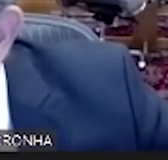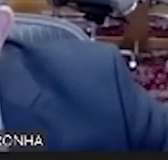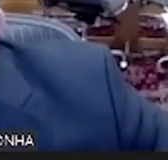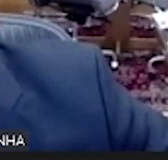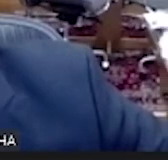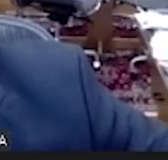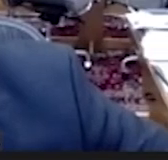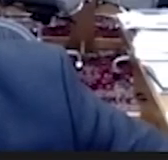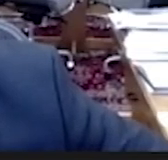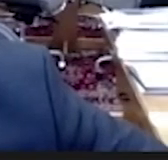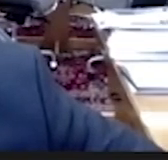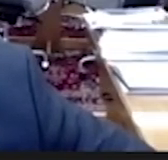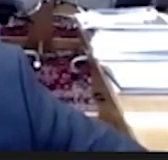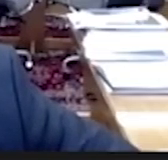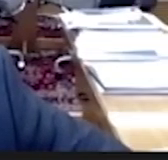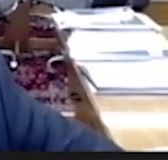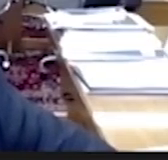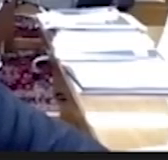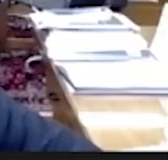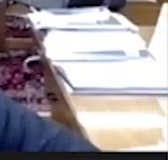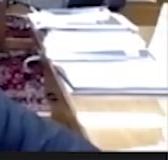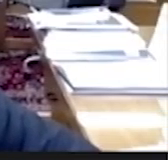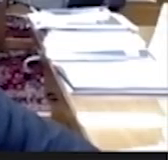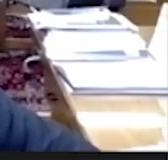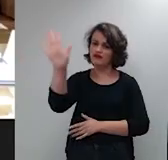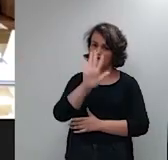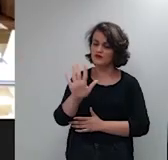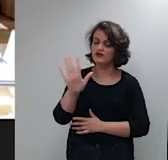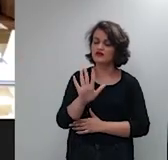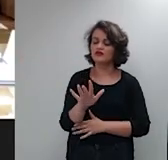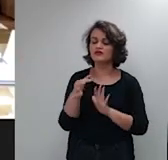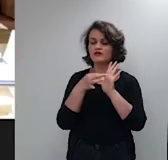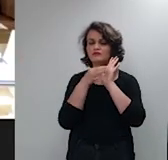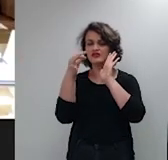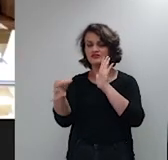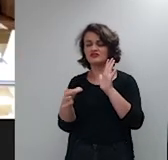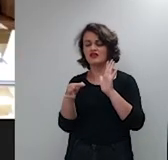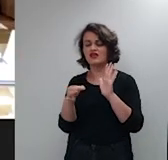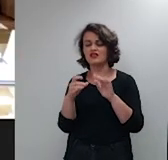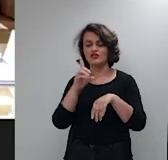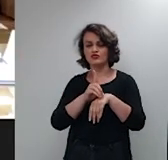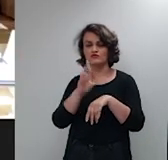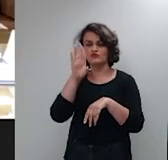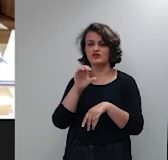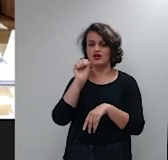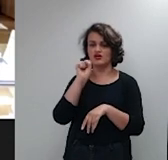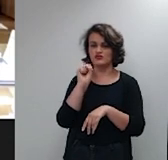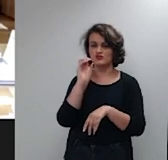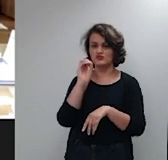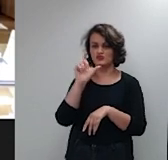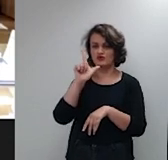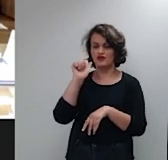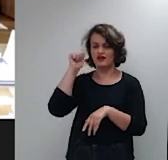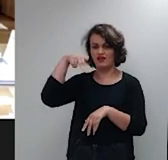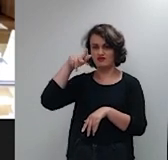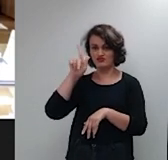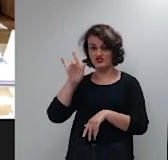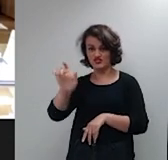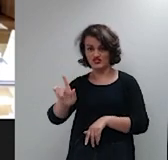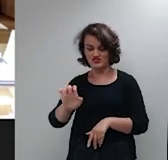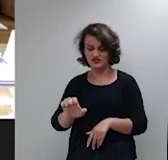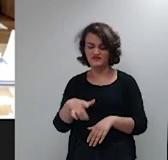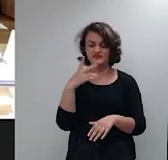as interceptações foram devidamente autorizadas pela justiça e fundamentais para identificar o modo de atuação do suposto grupo criminoso